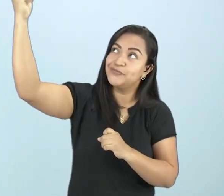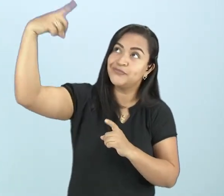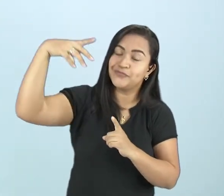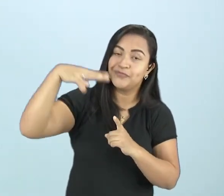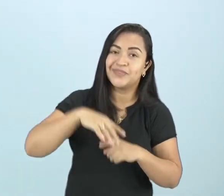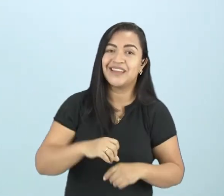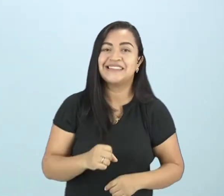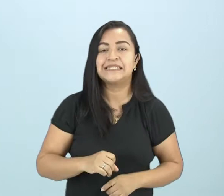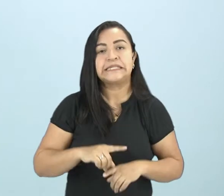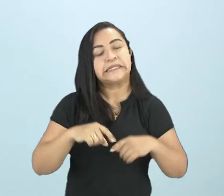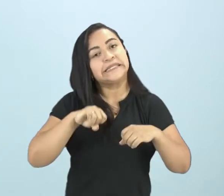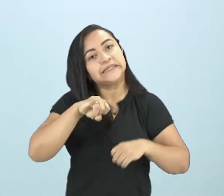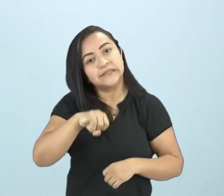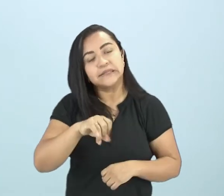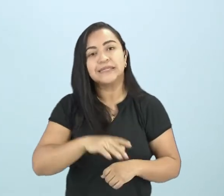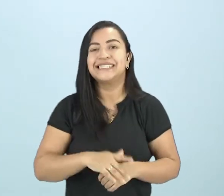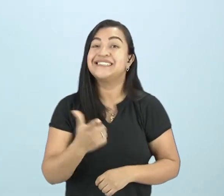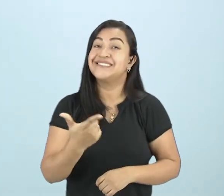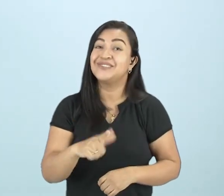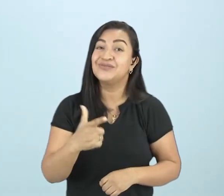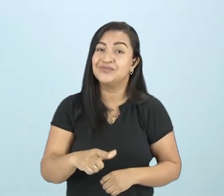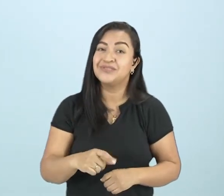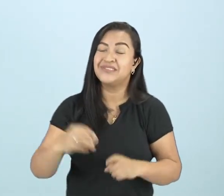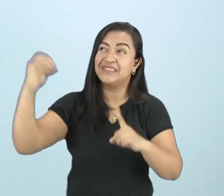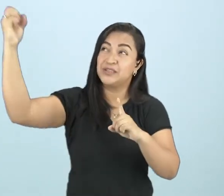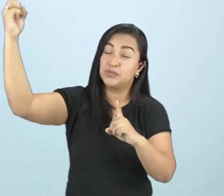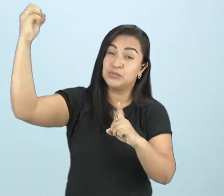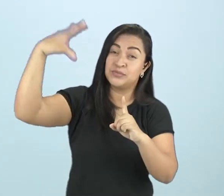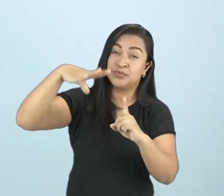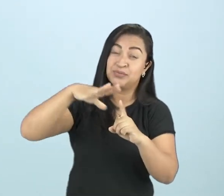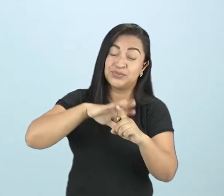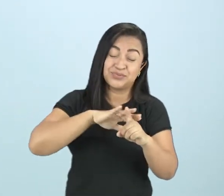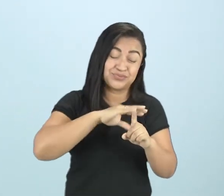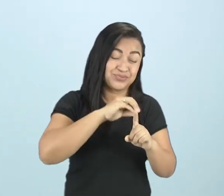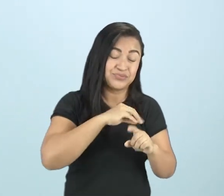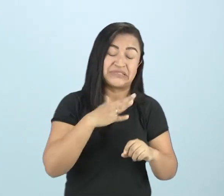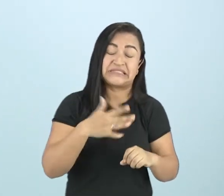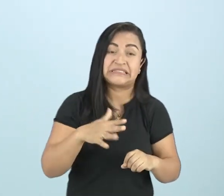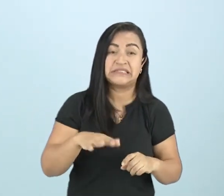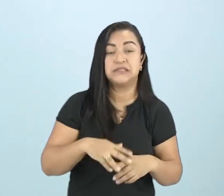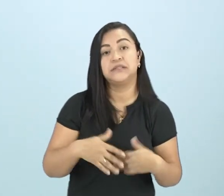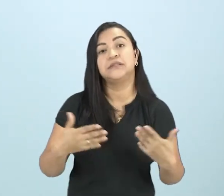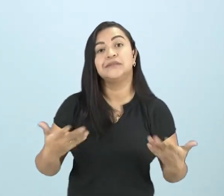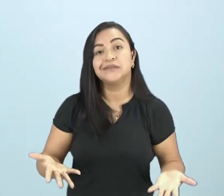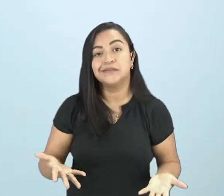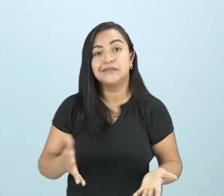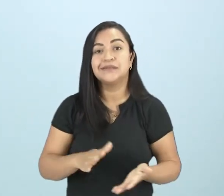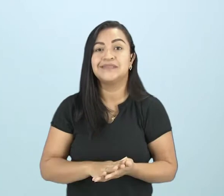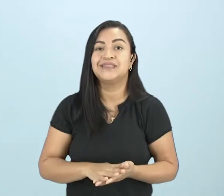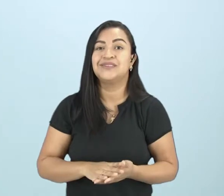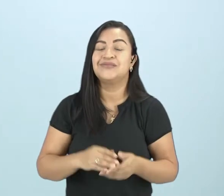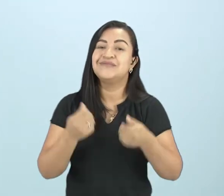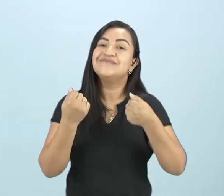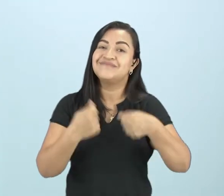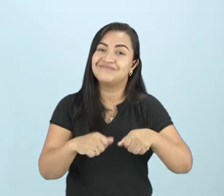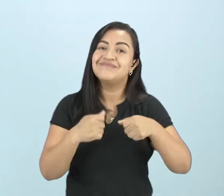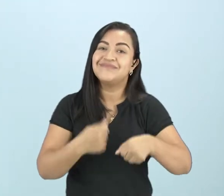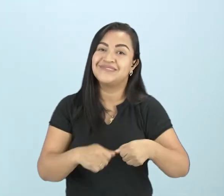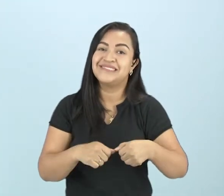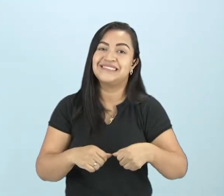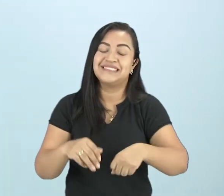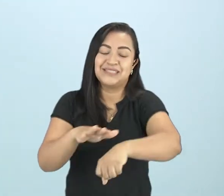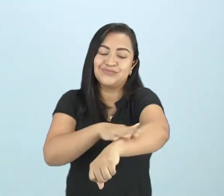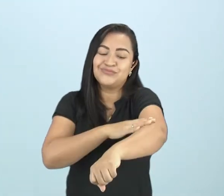esse pigmento, então ele vai ter muita sensibilidade ao sol. Não vai ser uma pessoa que vai poder estar no sol sem proteção